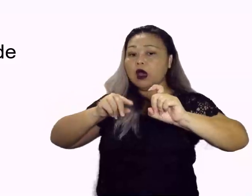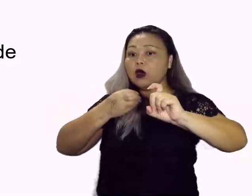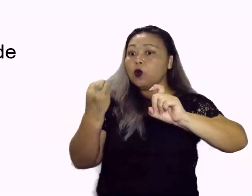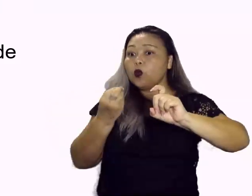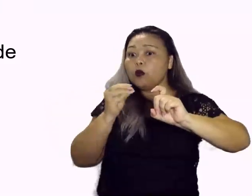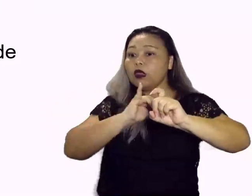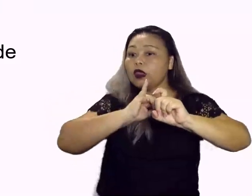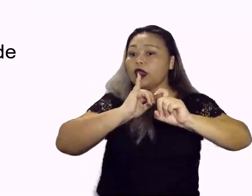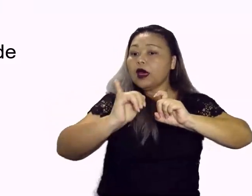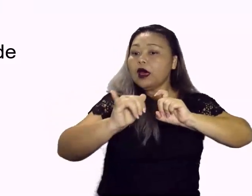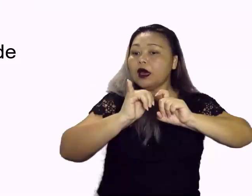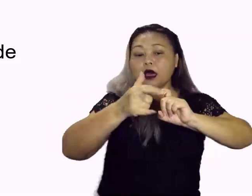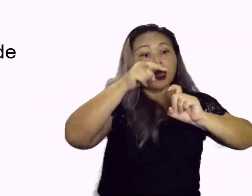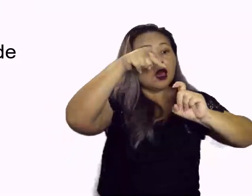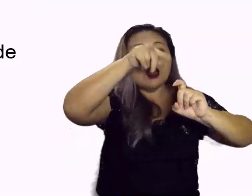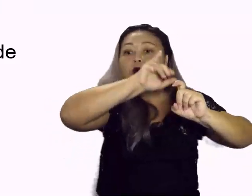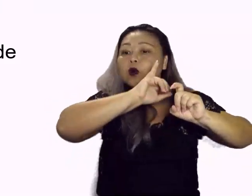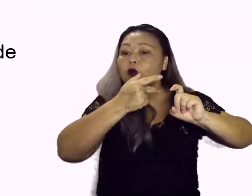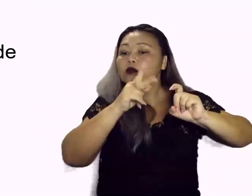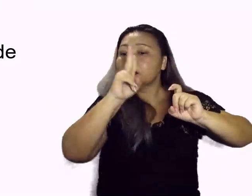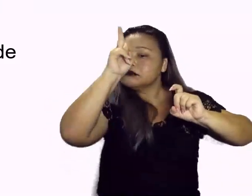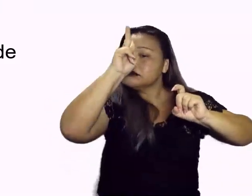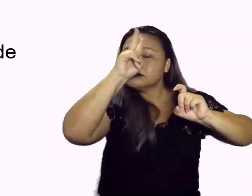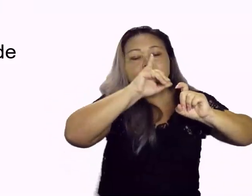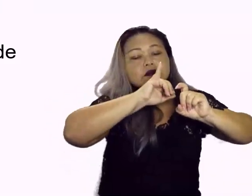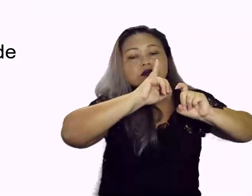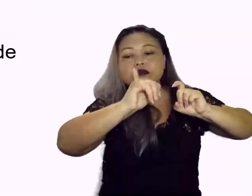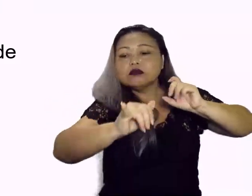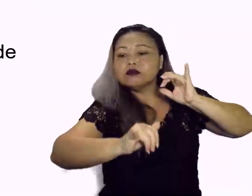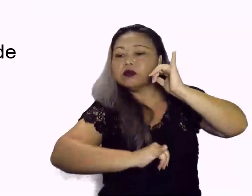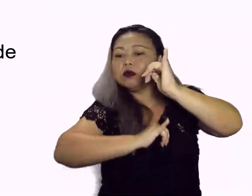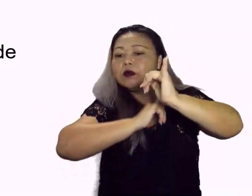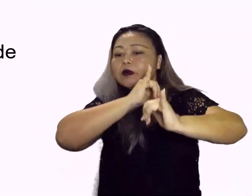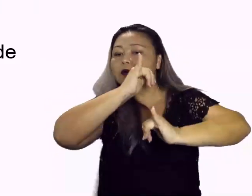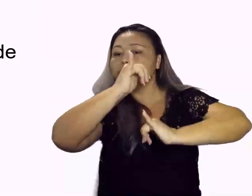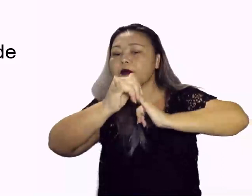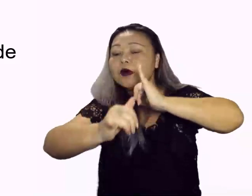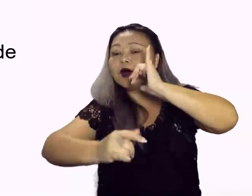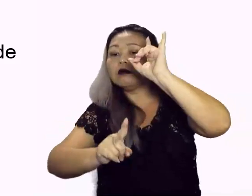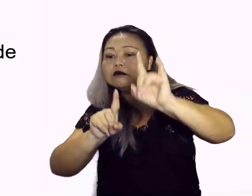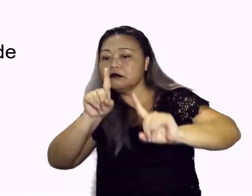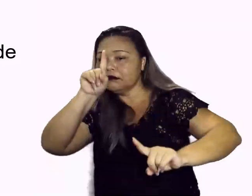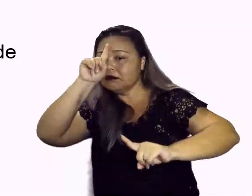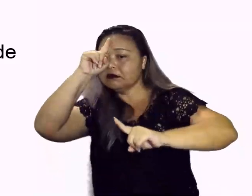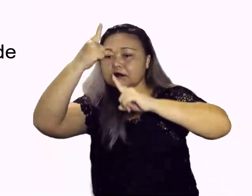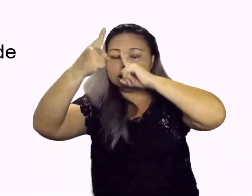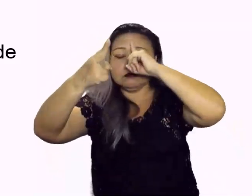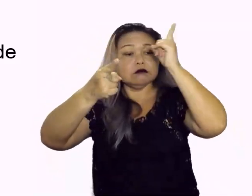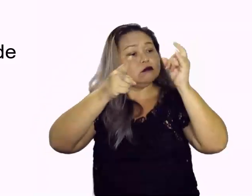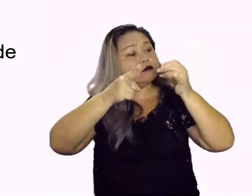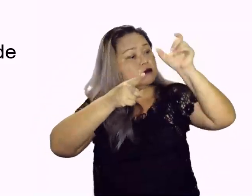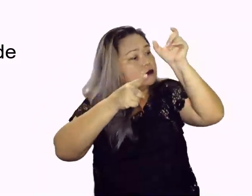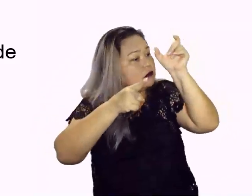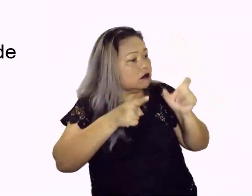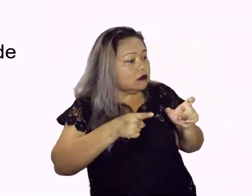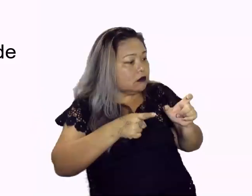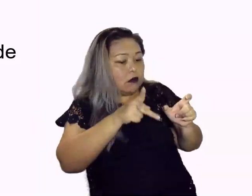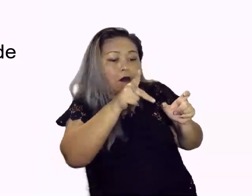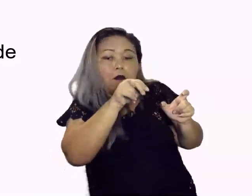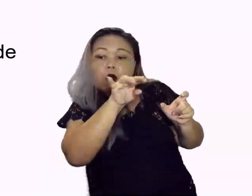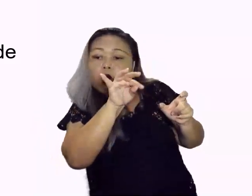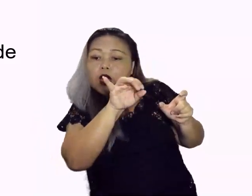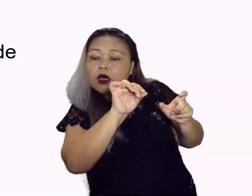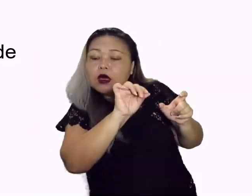narrativa. Alguém contou uma história. Também foi criada, ó. por um narrador,